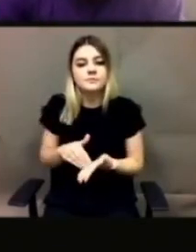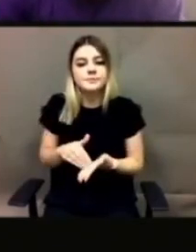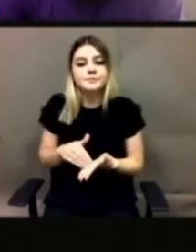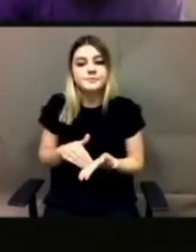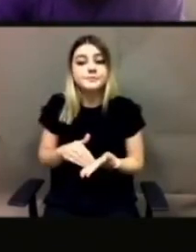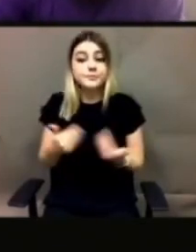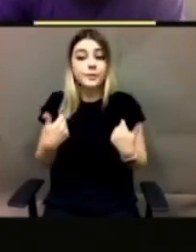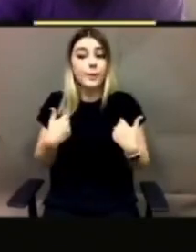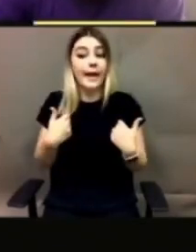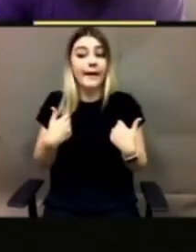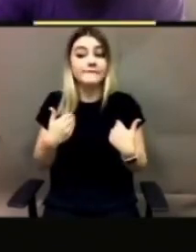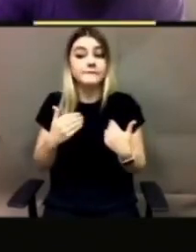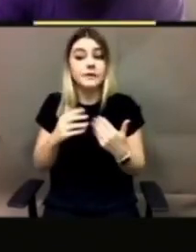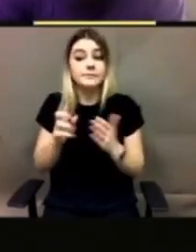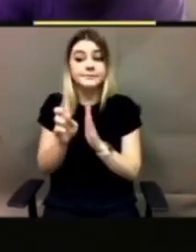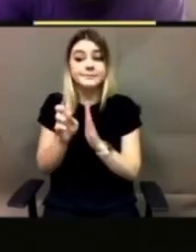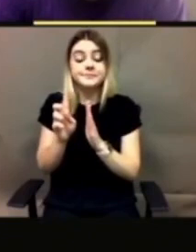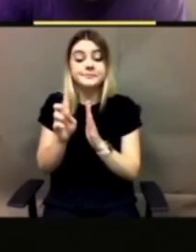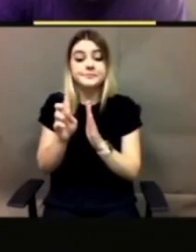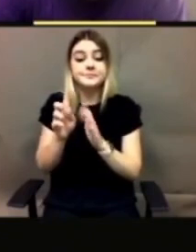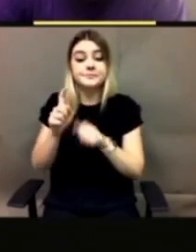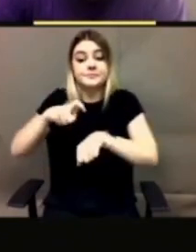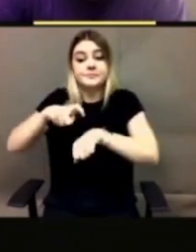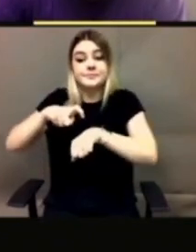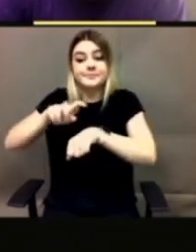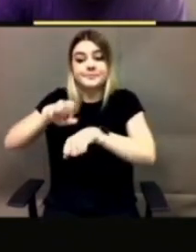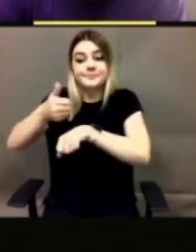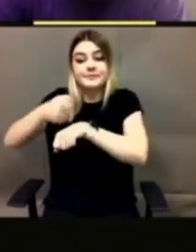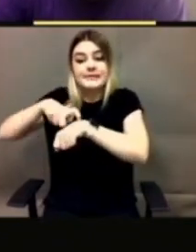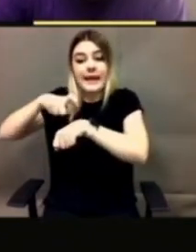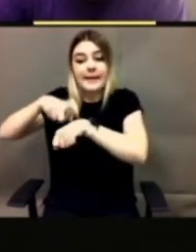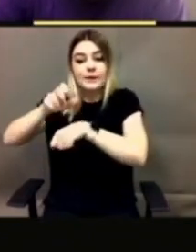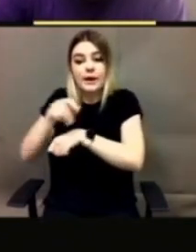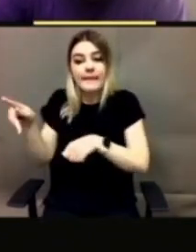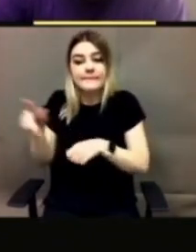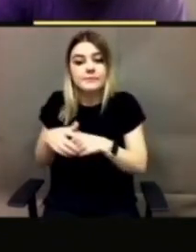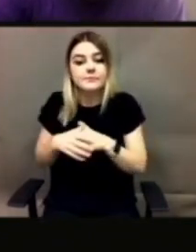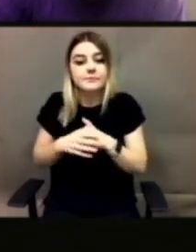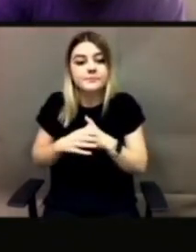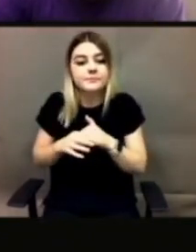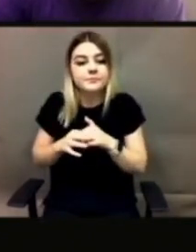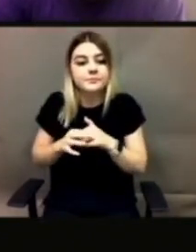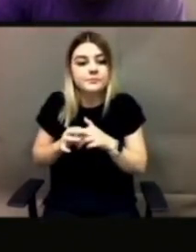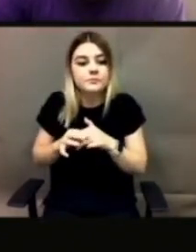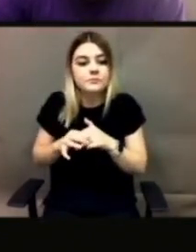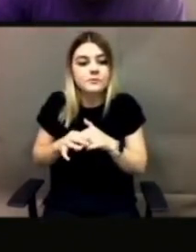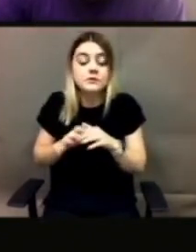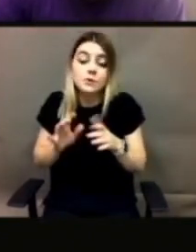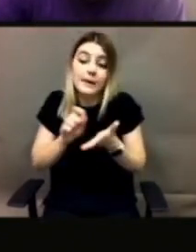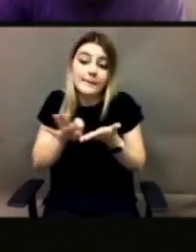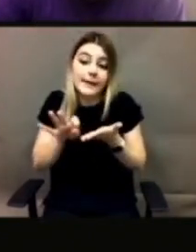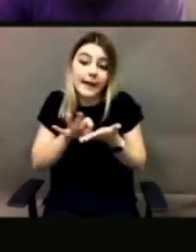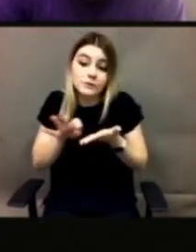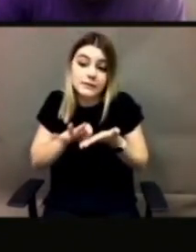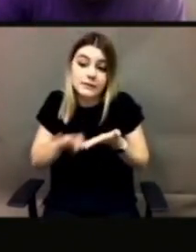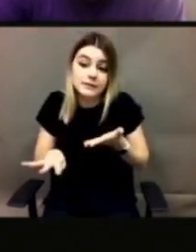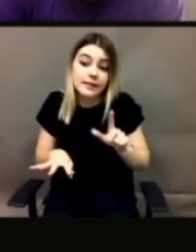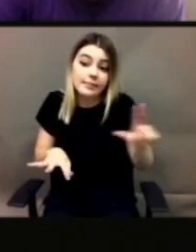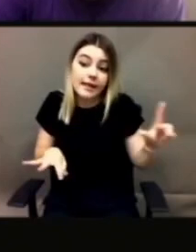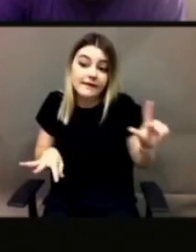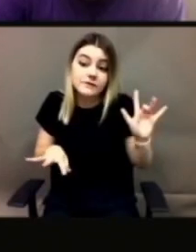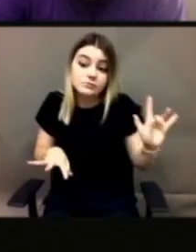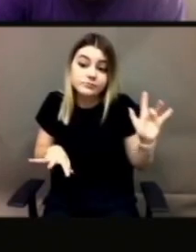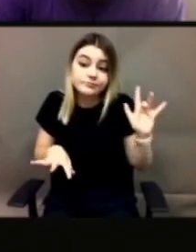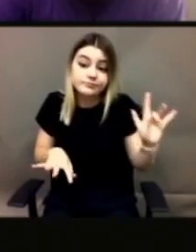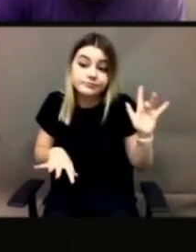um negócio bem interessante. se eu apertar aqui nos dois, vou contando, né? Com